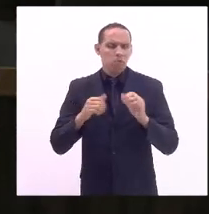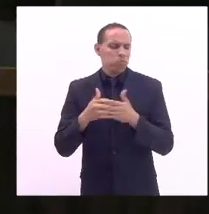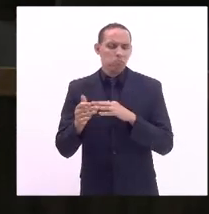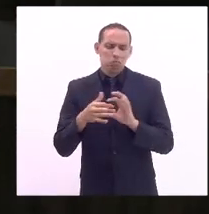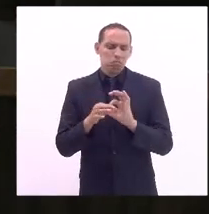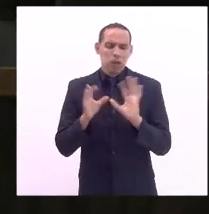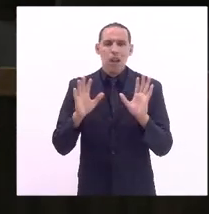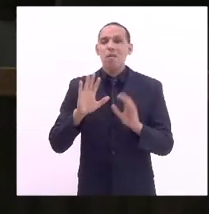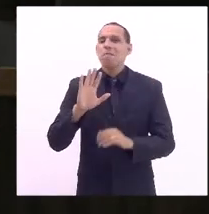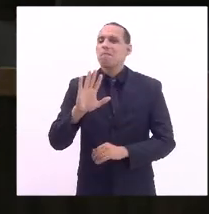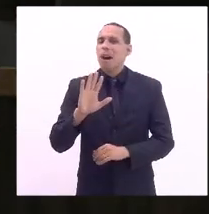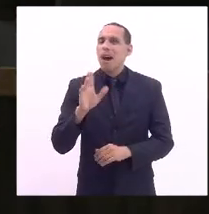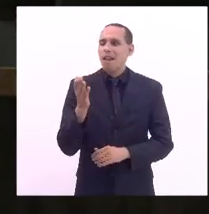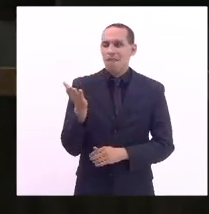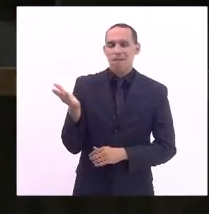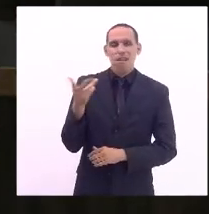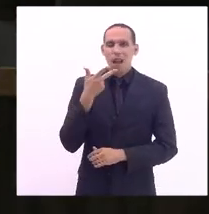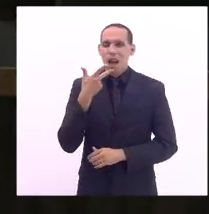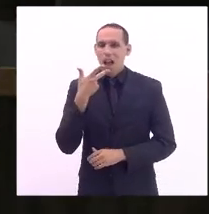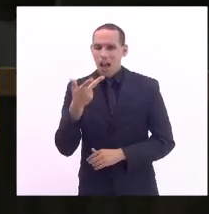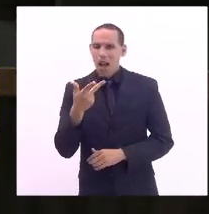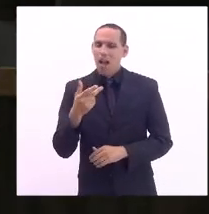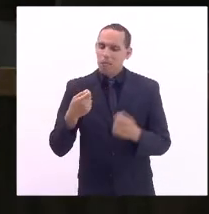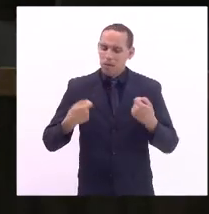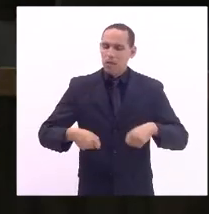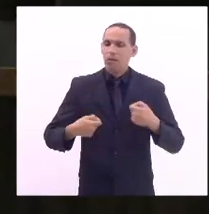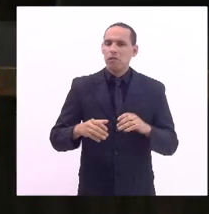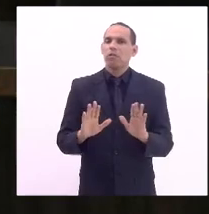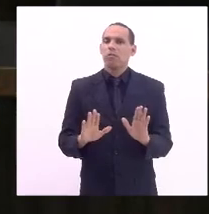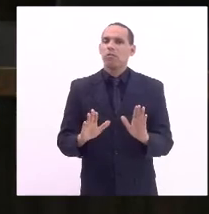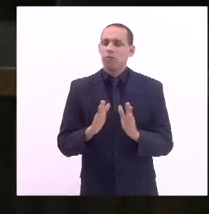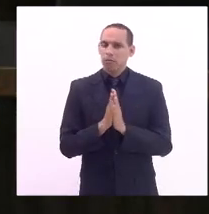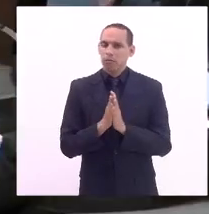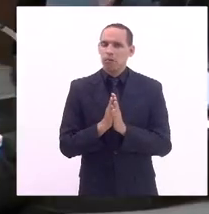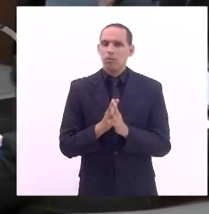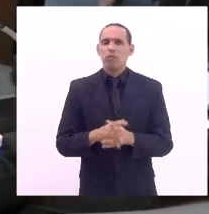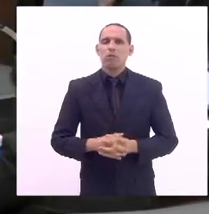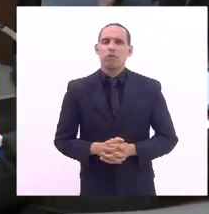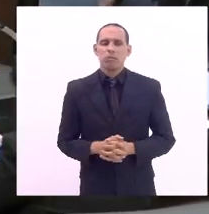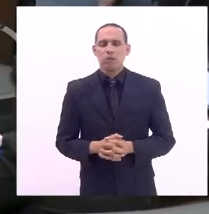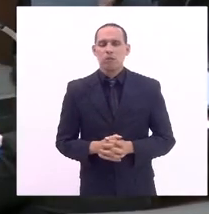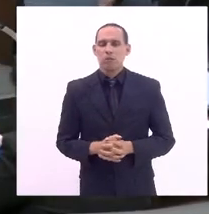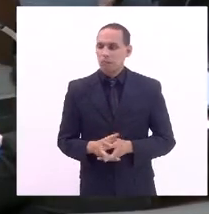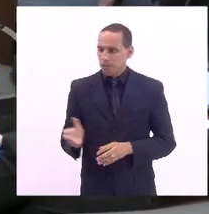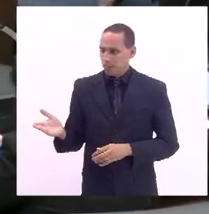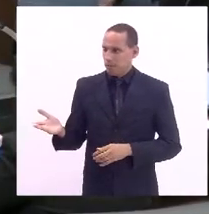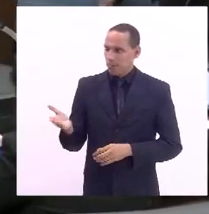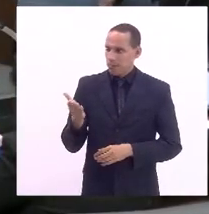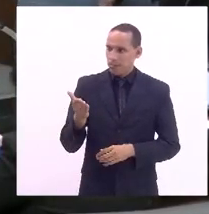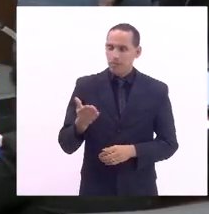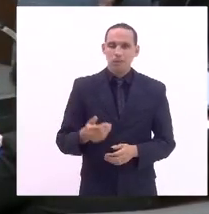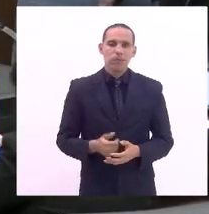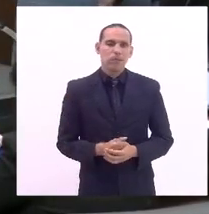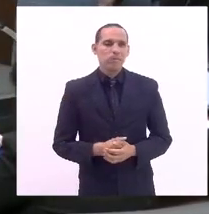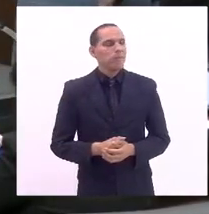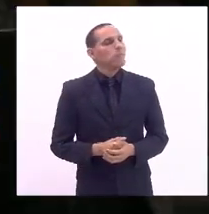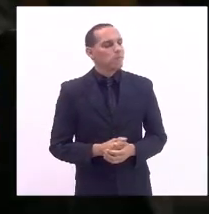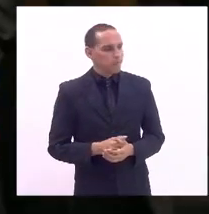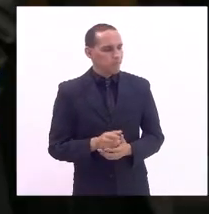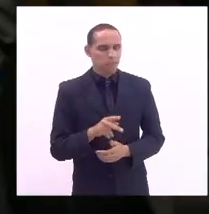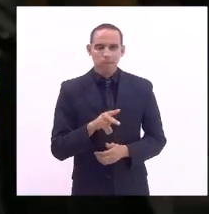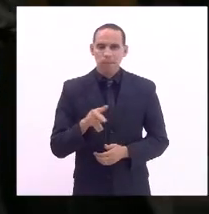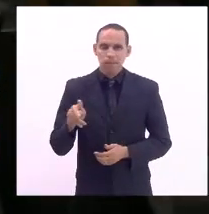garantia da fala do deputado, isso é necessário. Eu pediria, por gentileza. Pode continuar, deputado. Senhora